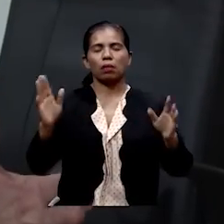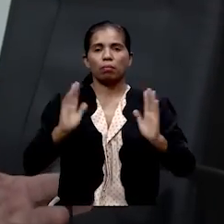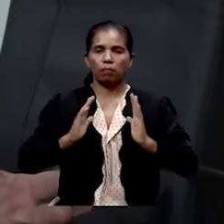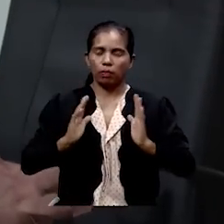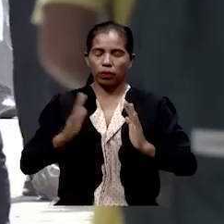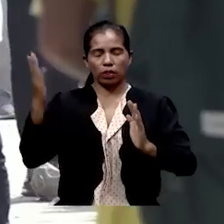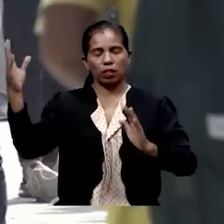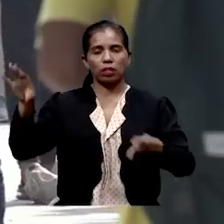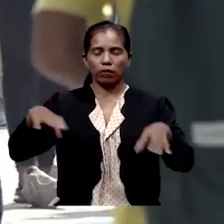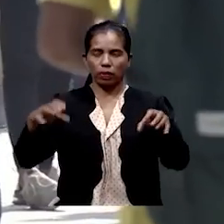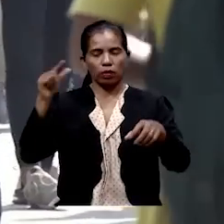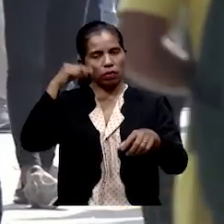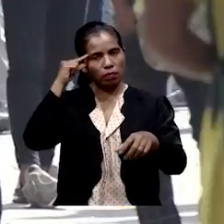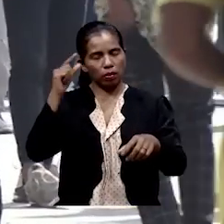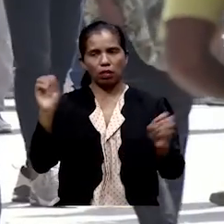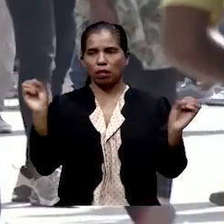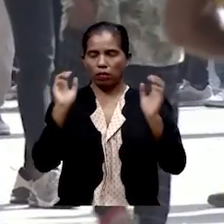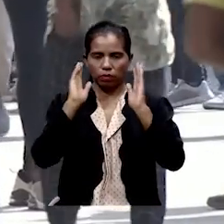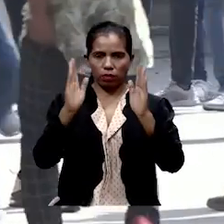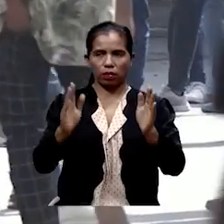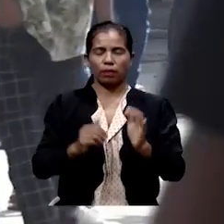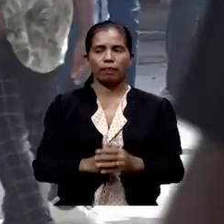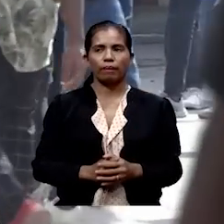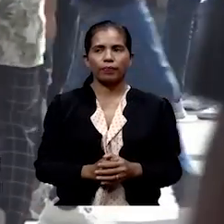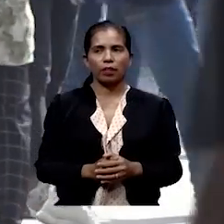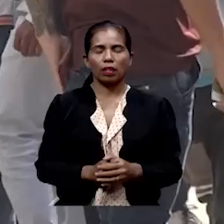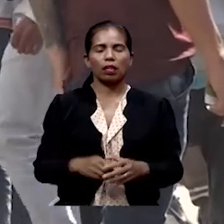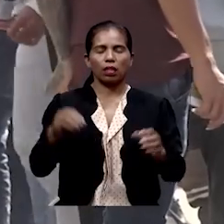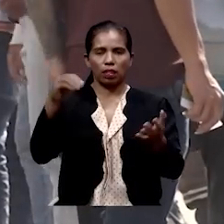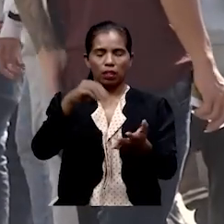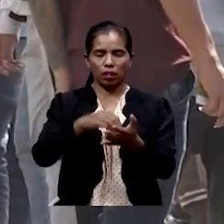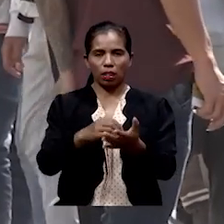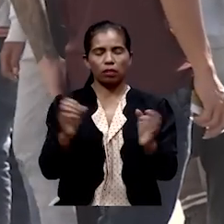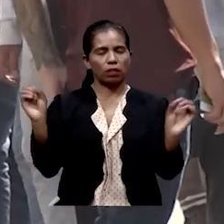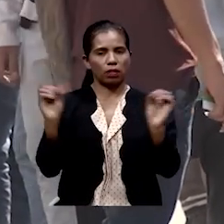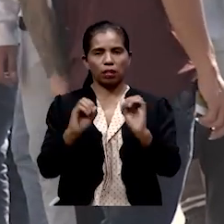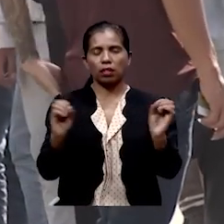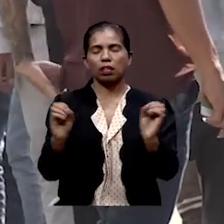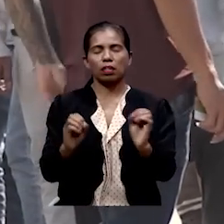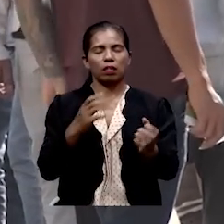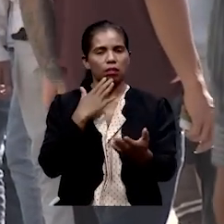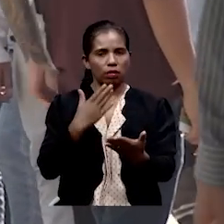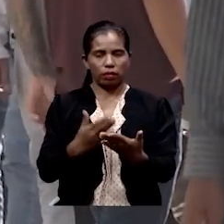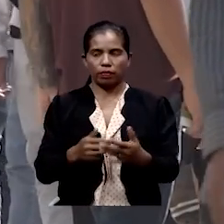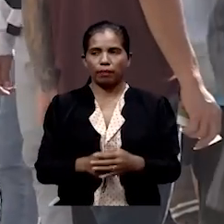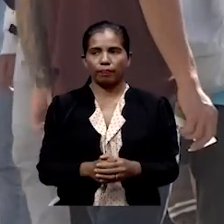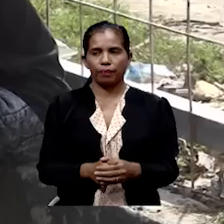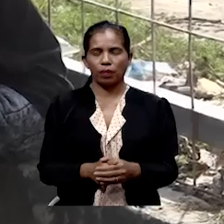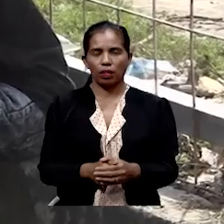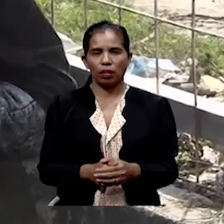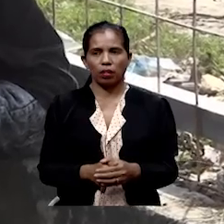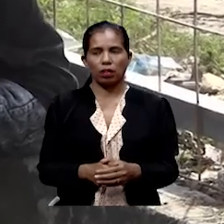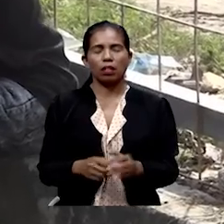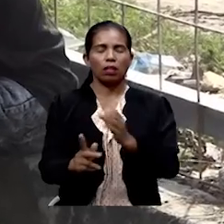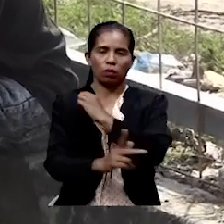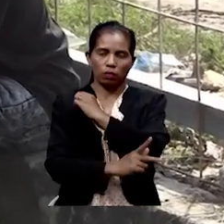sir iskola. Jadi laia certeza. Ida nema kuria kria instabilidade ia ne. Instabilidade. Familiarismo ka korupsaun